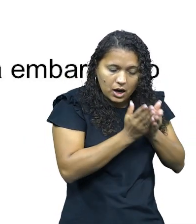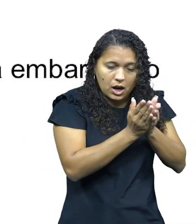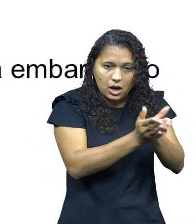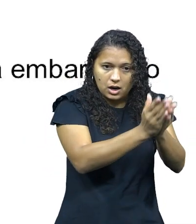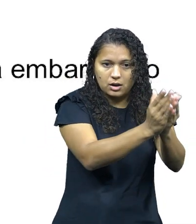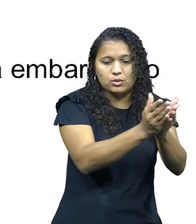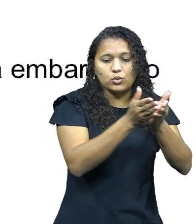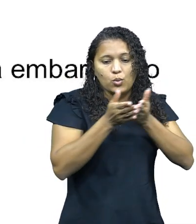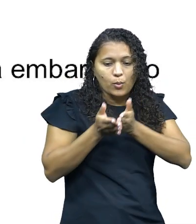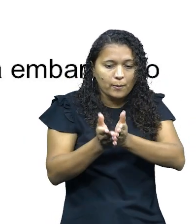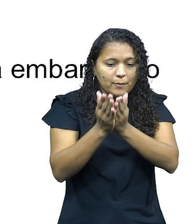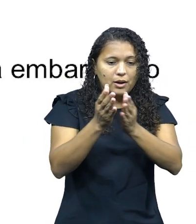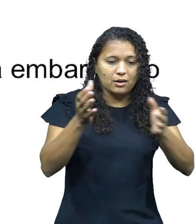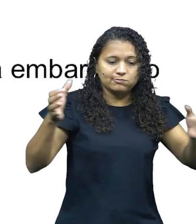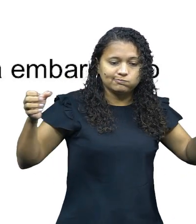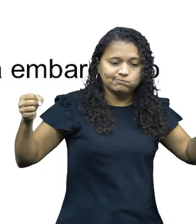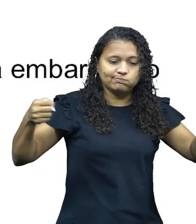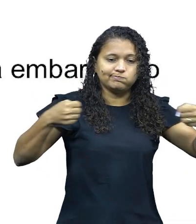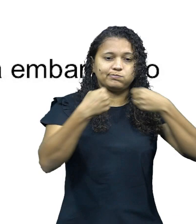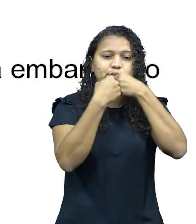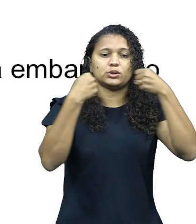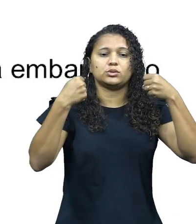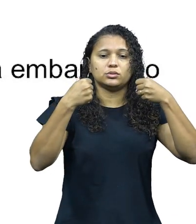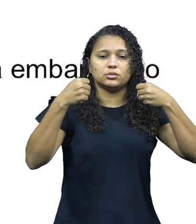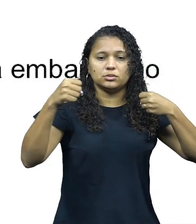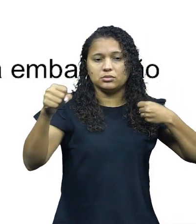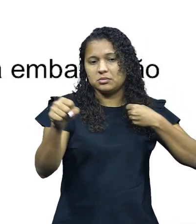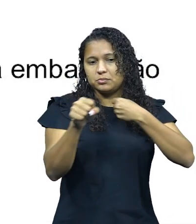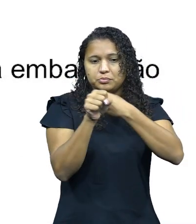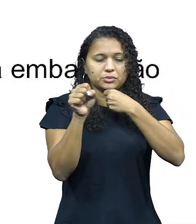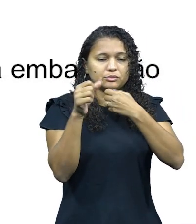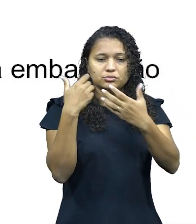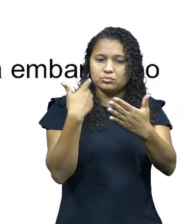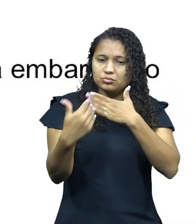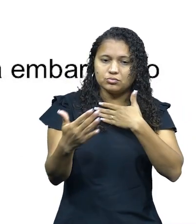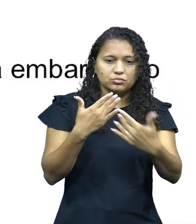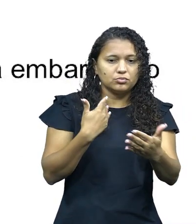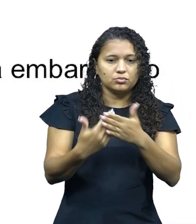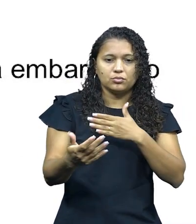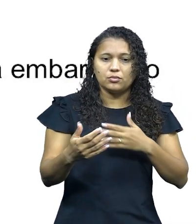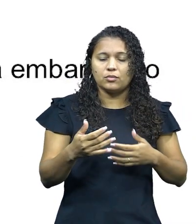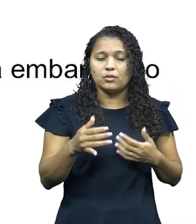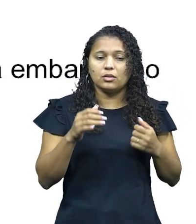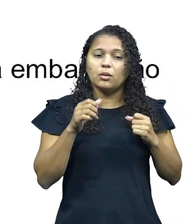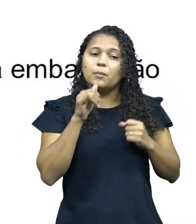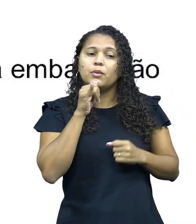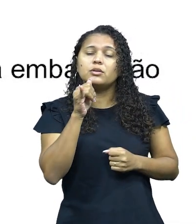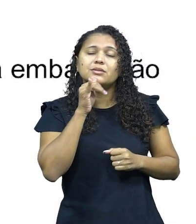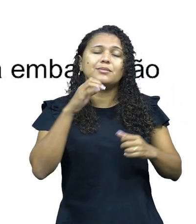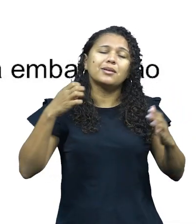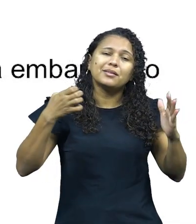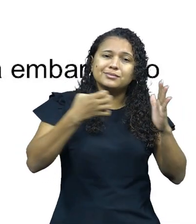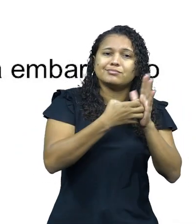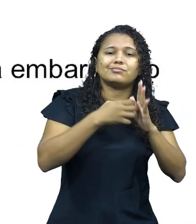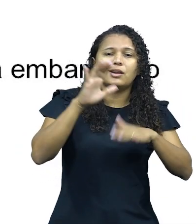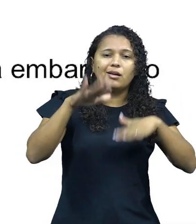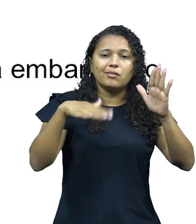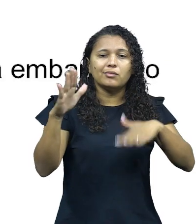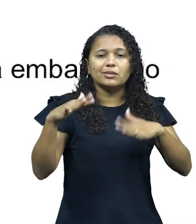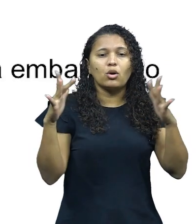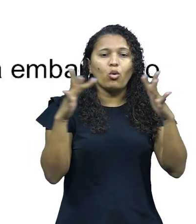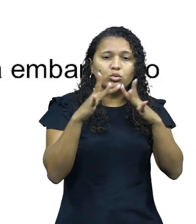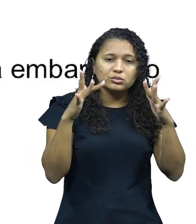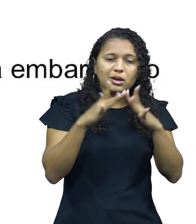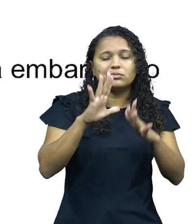ou choque de uma embarcação com outro barco, cais ou qualquer tipo de obstáculo. Então, são acidentes, né,